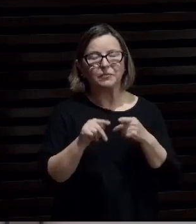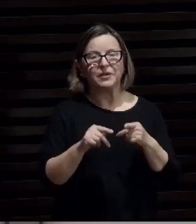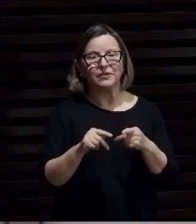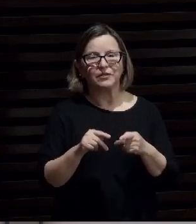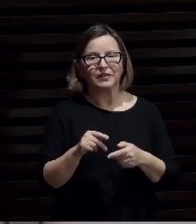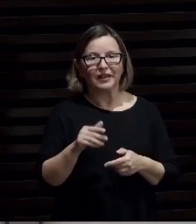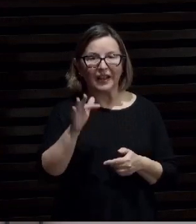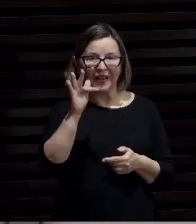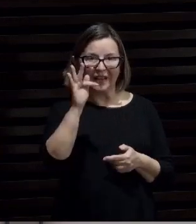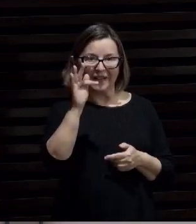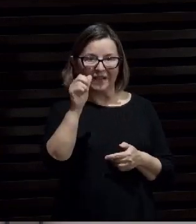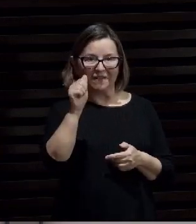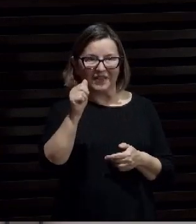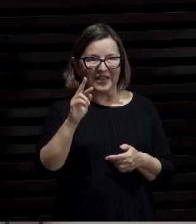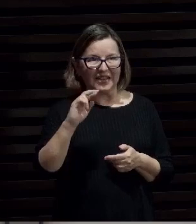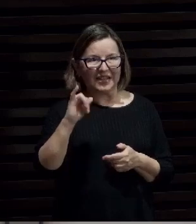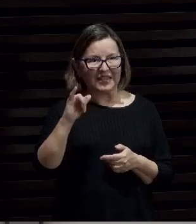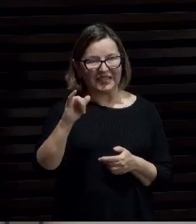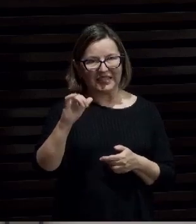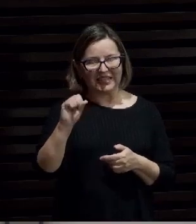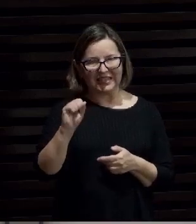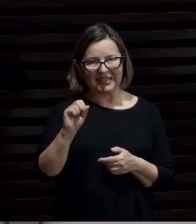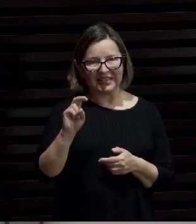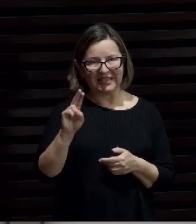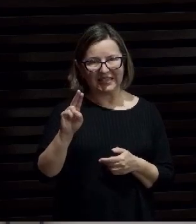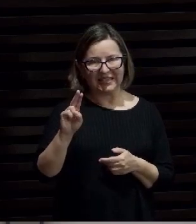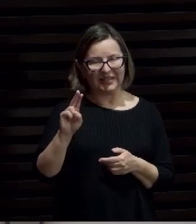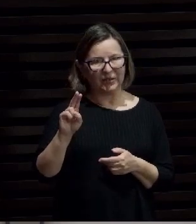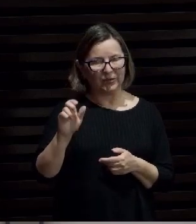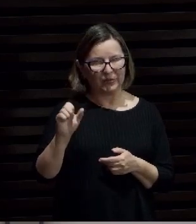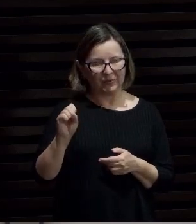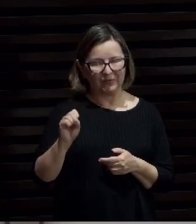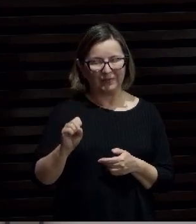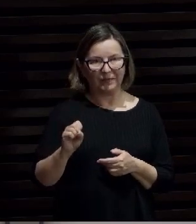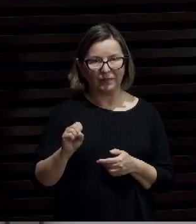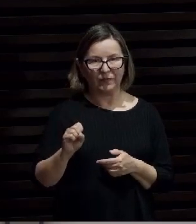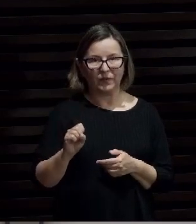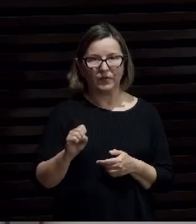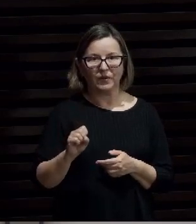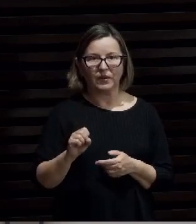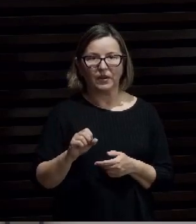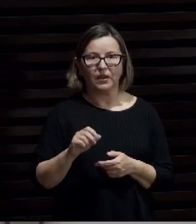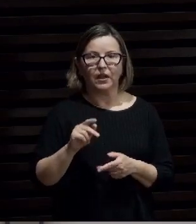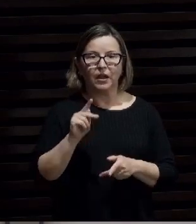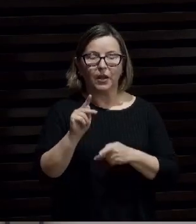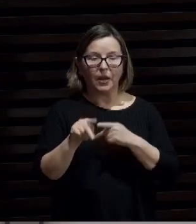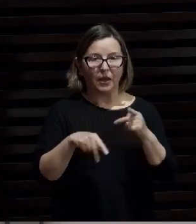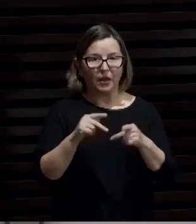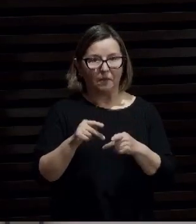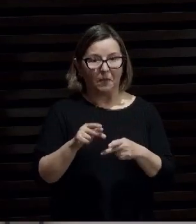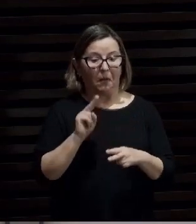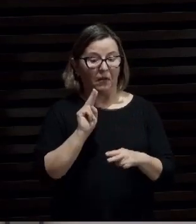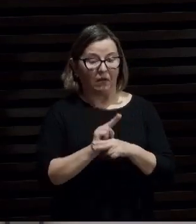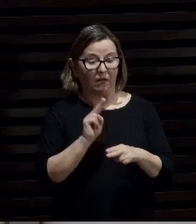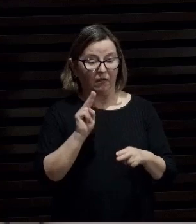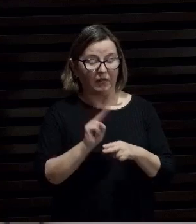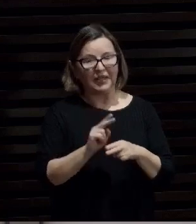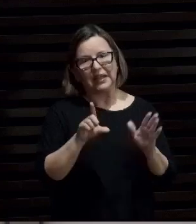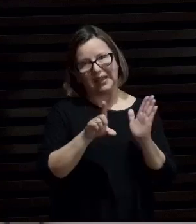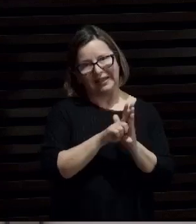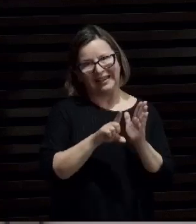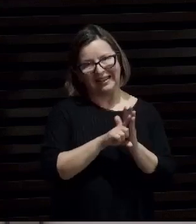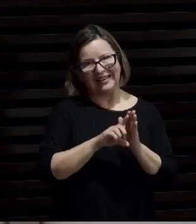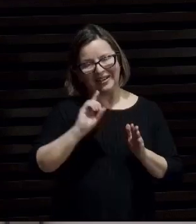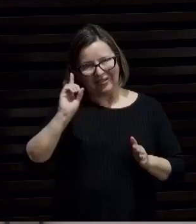fariseus? Eram os homens mais zelosos da lei de Deus. Eram homens que sabiam e liam